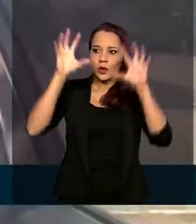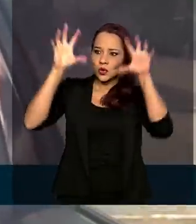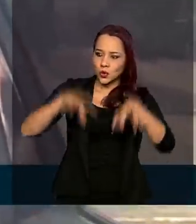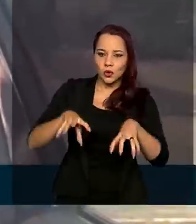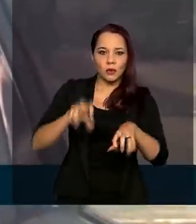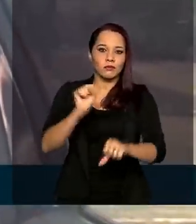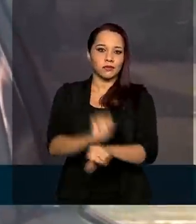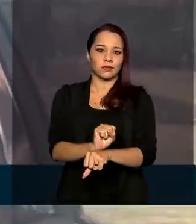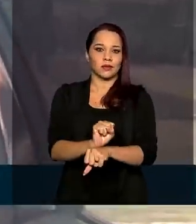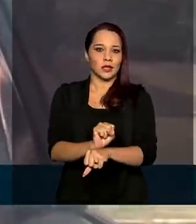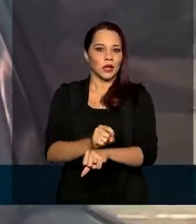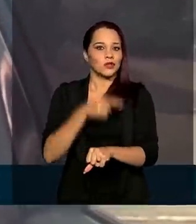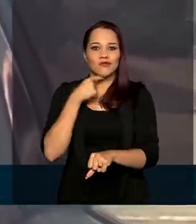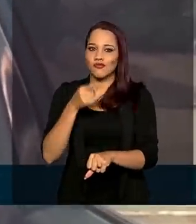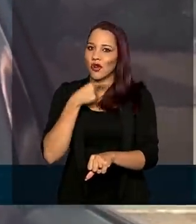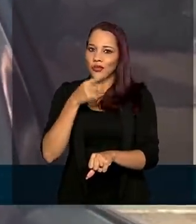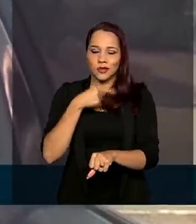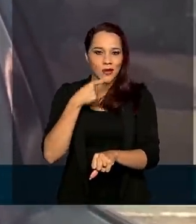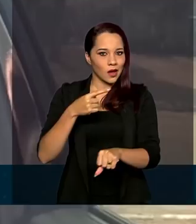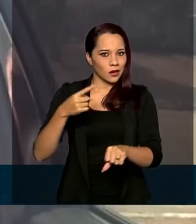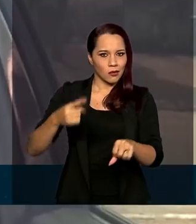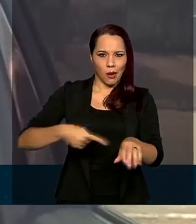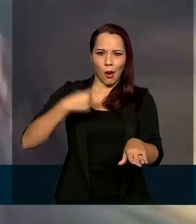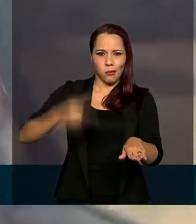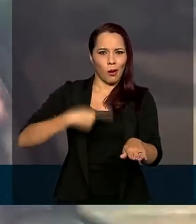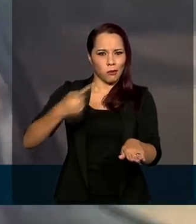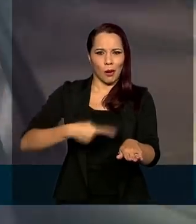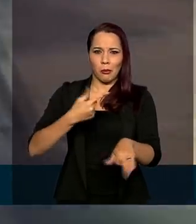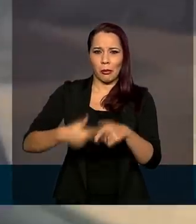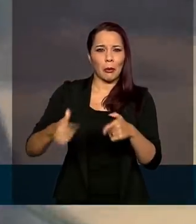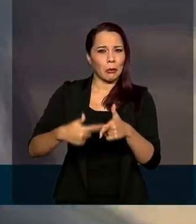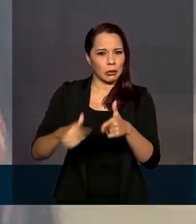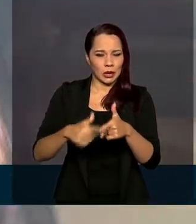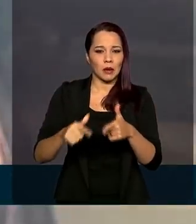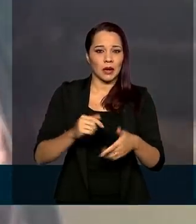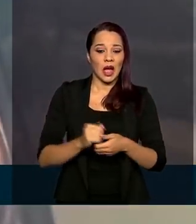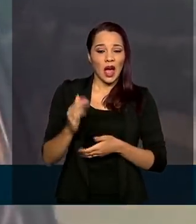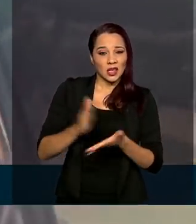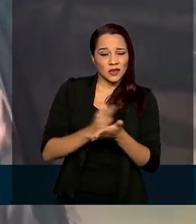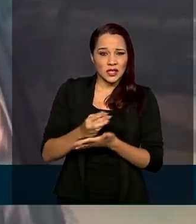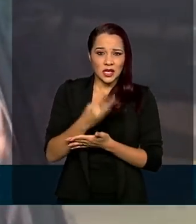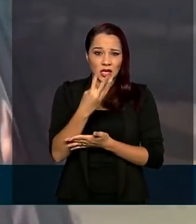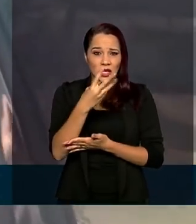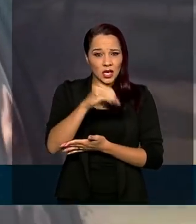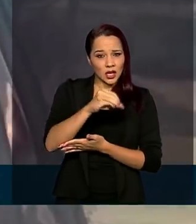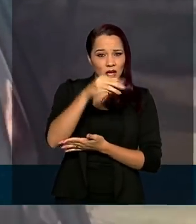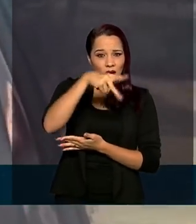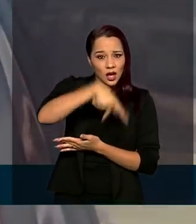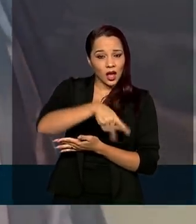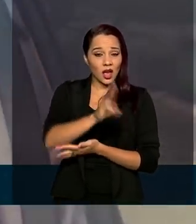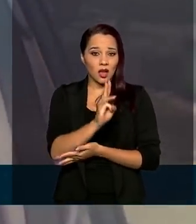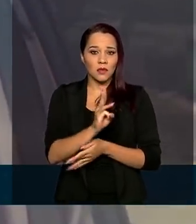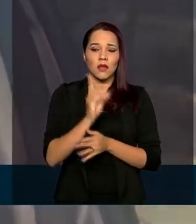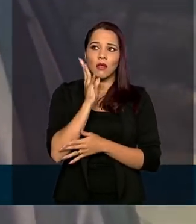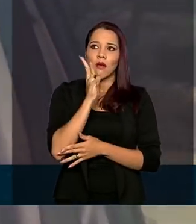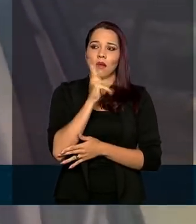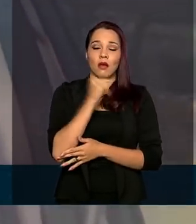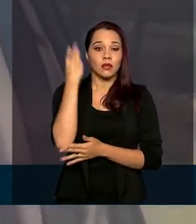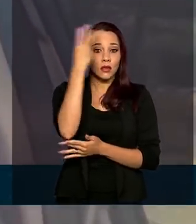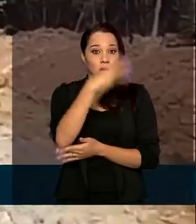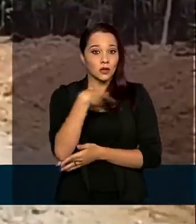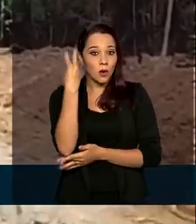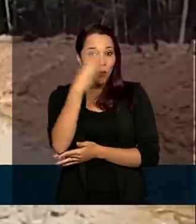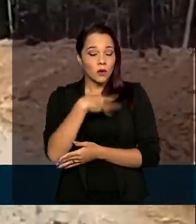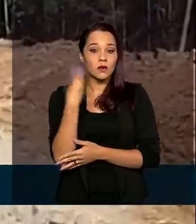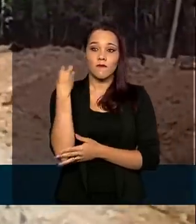tem que parar. Não tem como rodar, a estrada é muito lisa. Tem trecho ali que você vai andar 30 quilômetros, você gasta 3 horas de